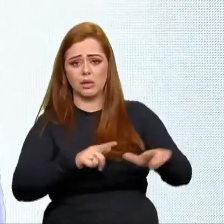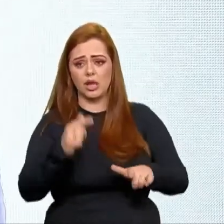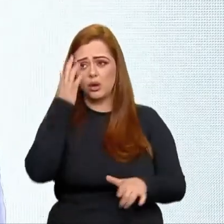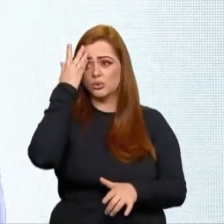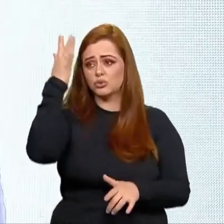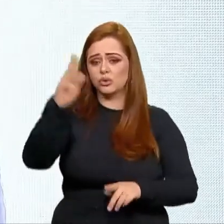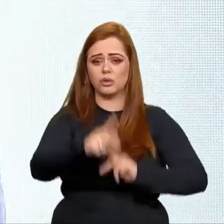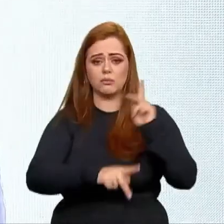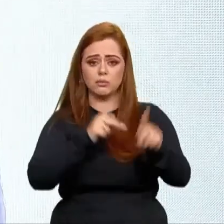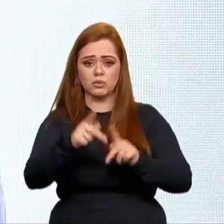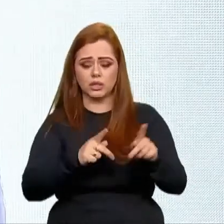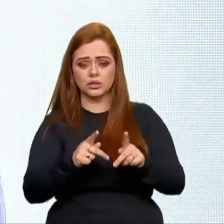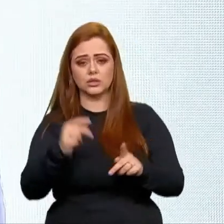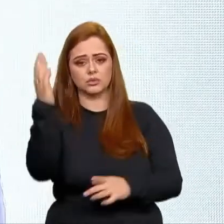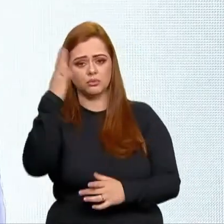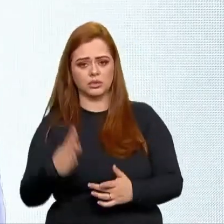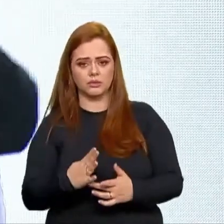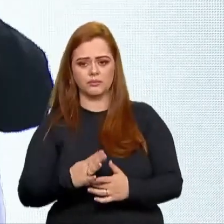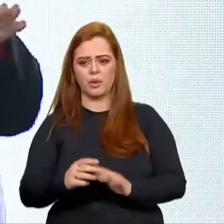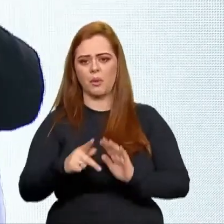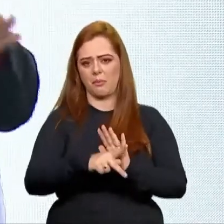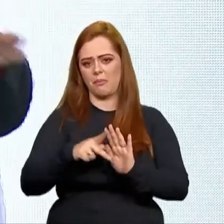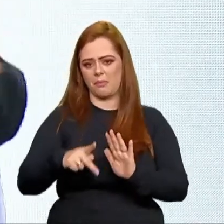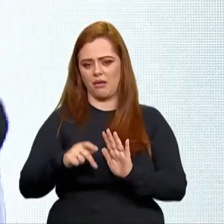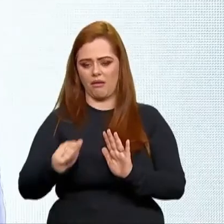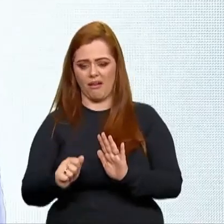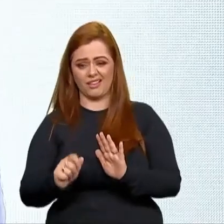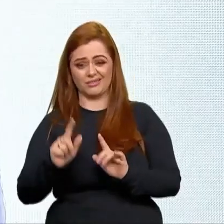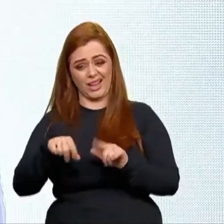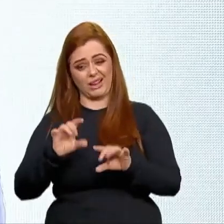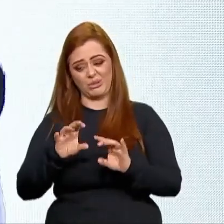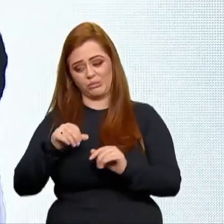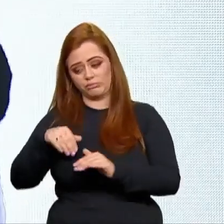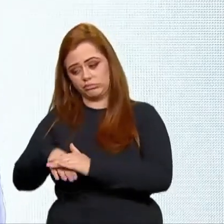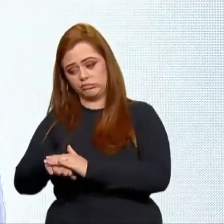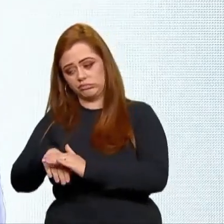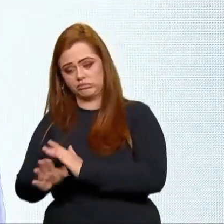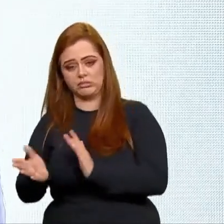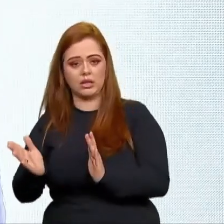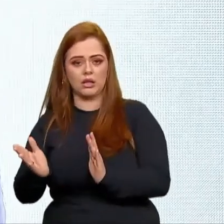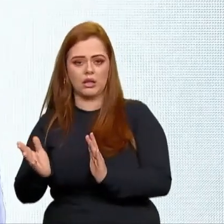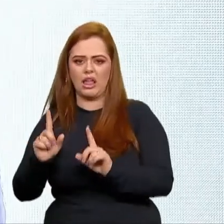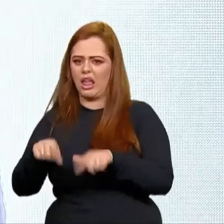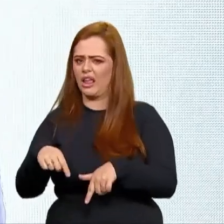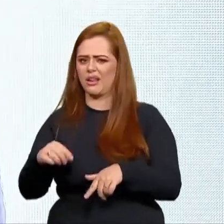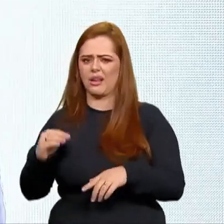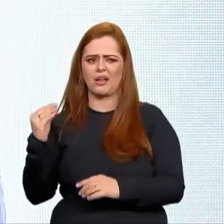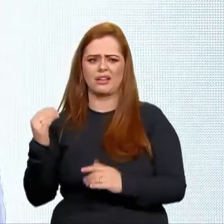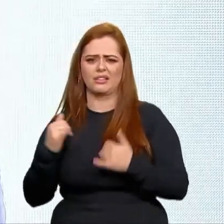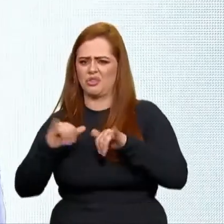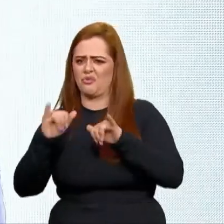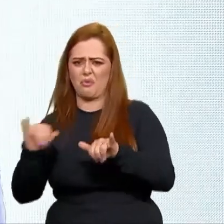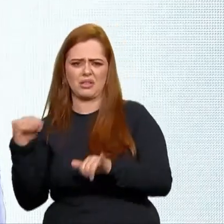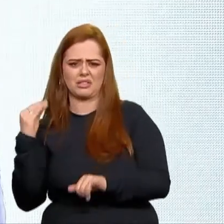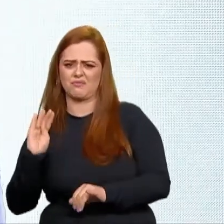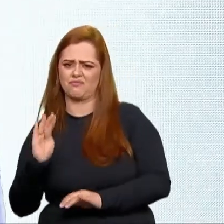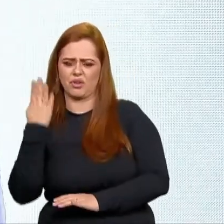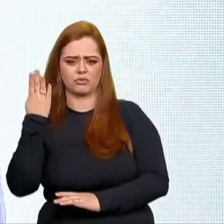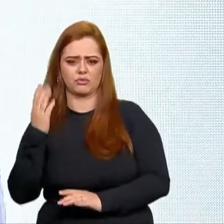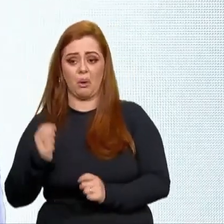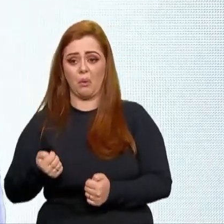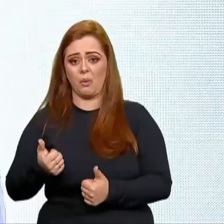o PPA anterior era de fachada, ficava nas gavetas, era um verdadeiro fake news, como quase tudo naquele